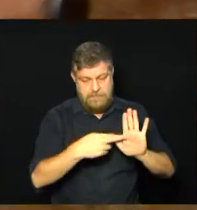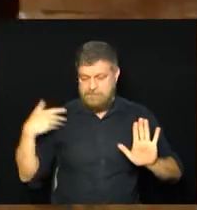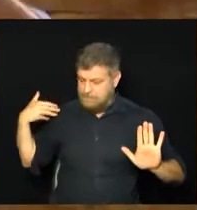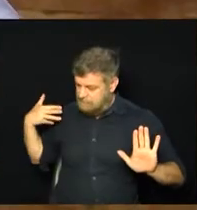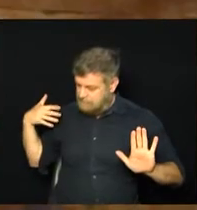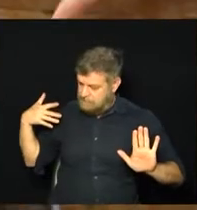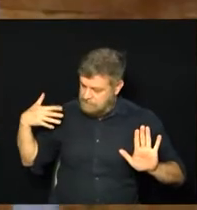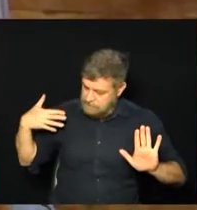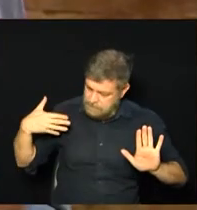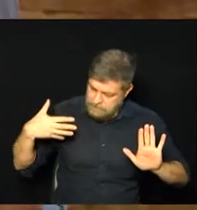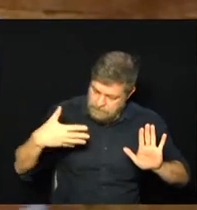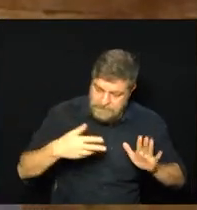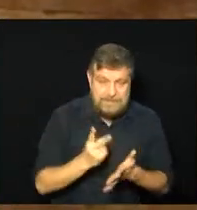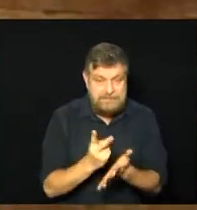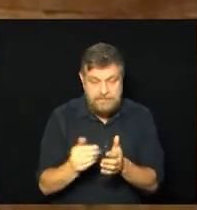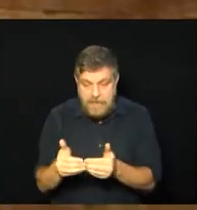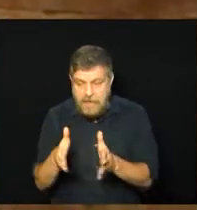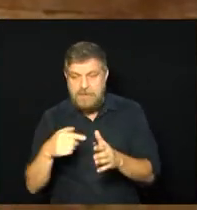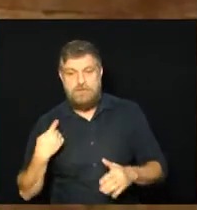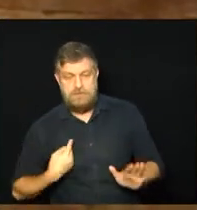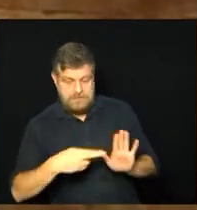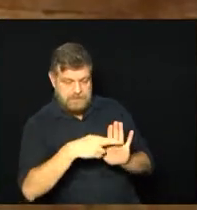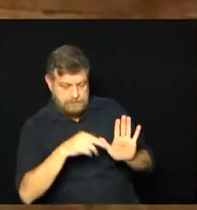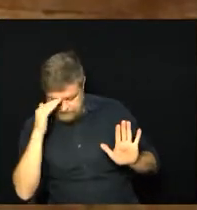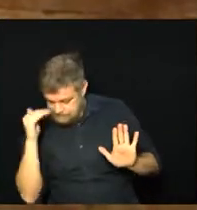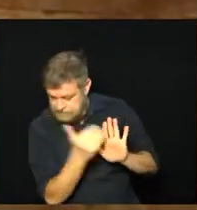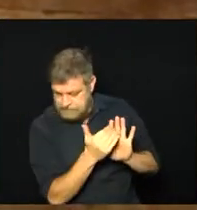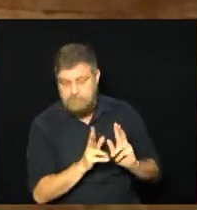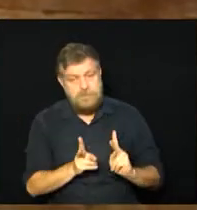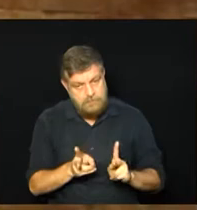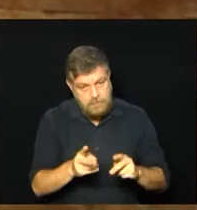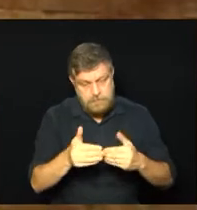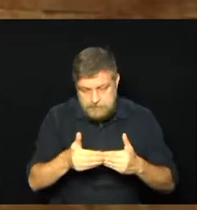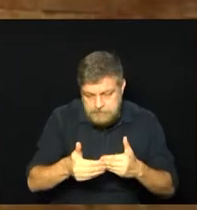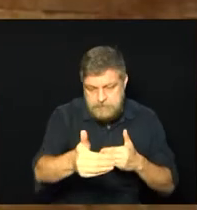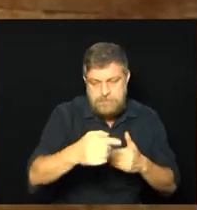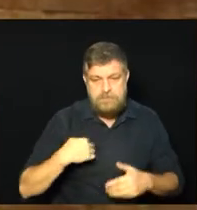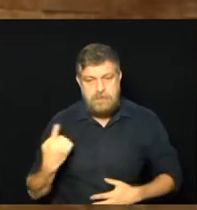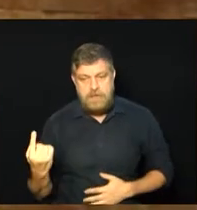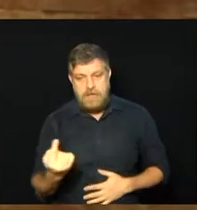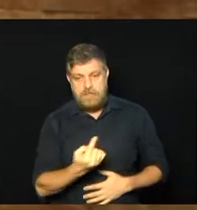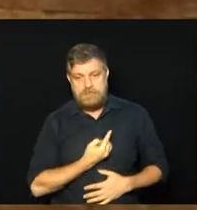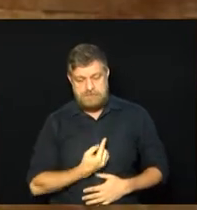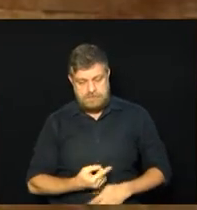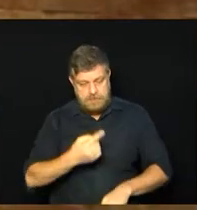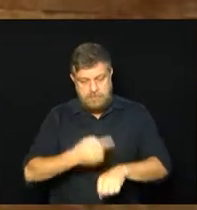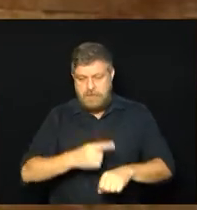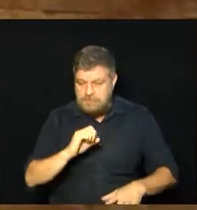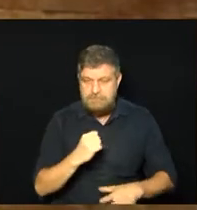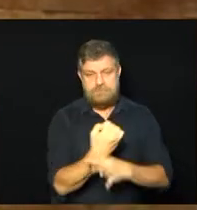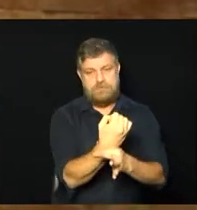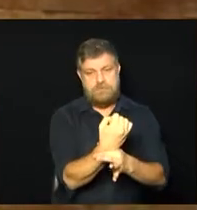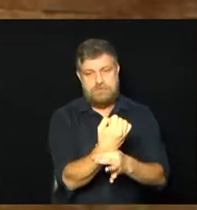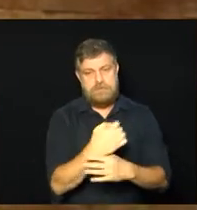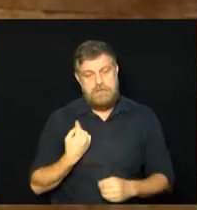todos os momentos que teve reabertura. A gente seguiu esses protocolos e eles vão continuar sendo seguidos até nós estarmos num momento mais seguro. Então o que a